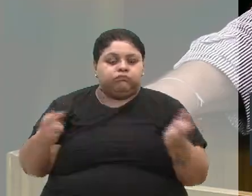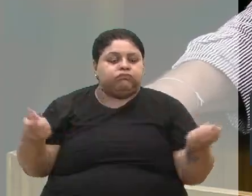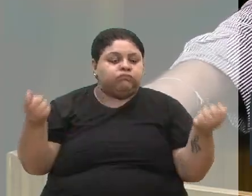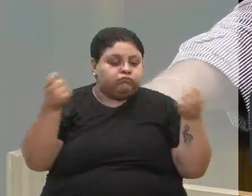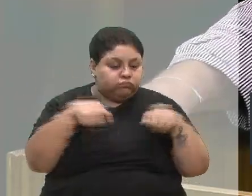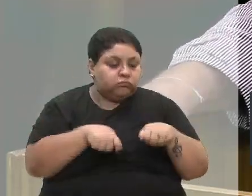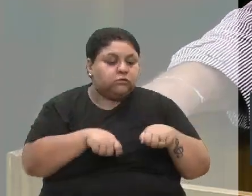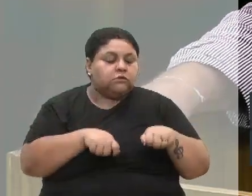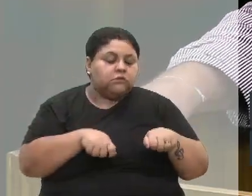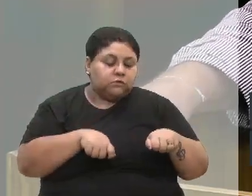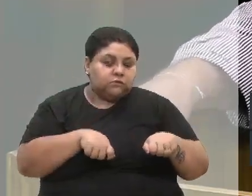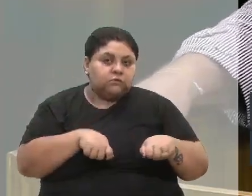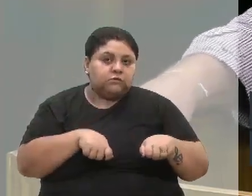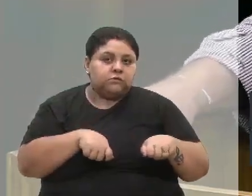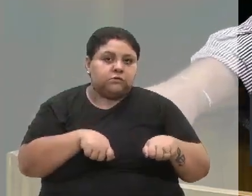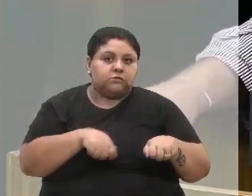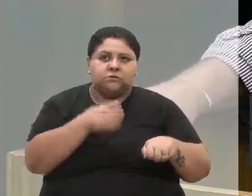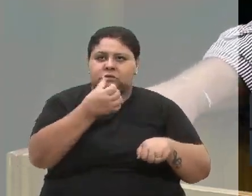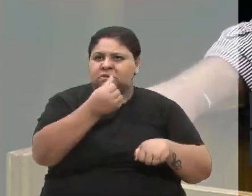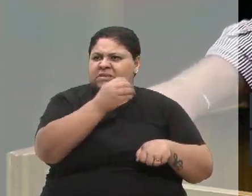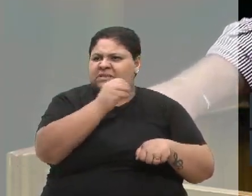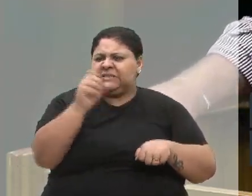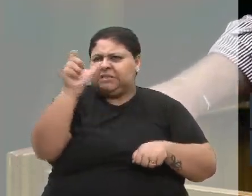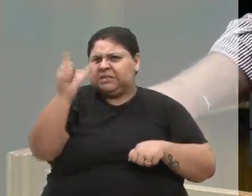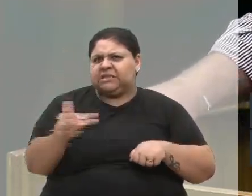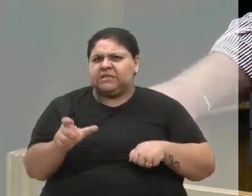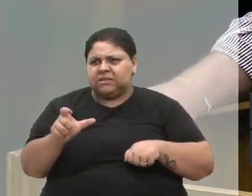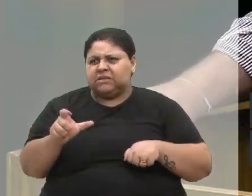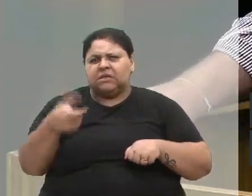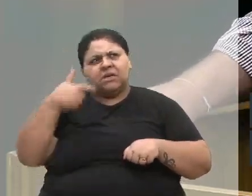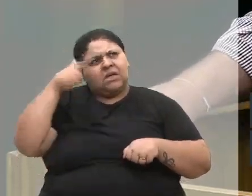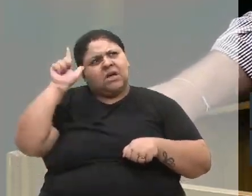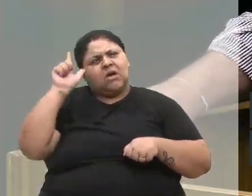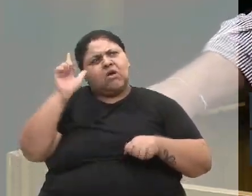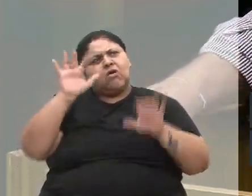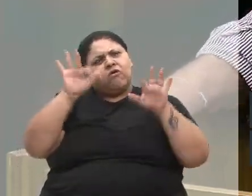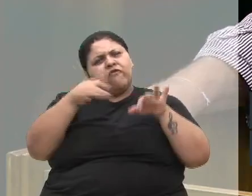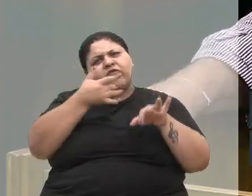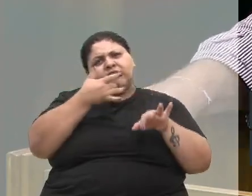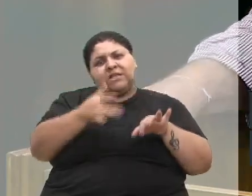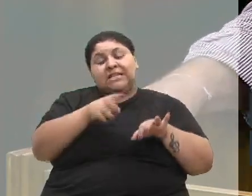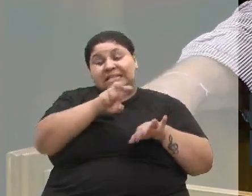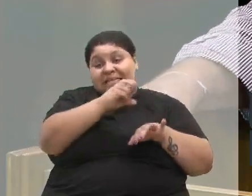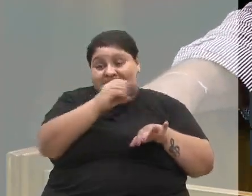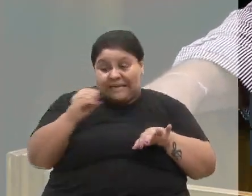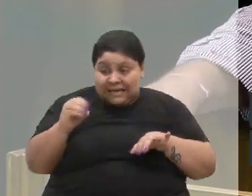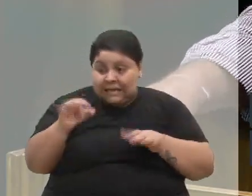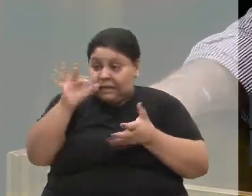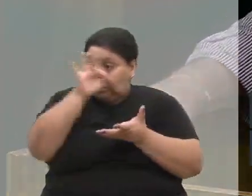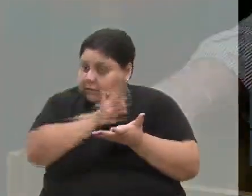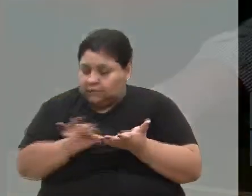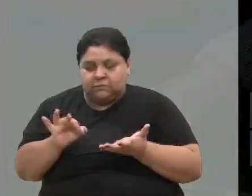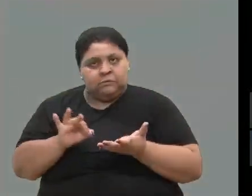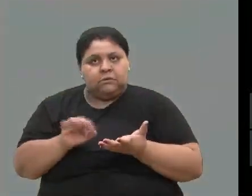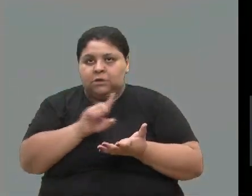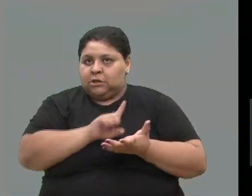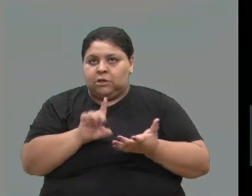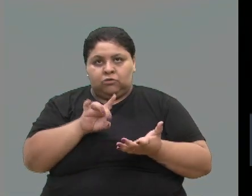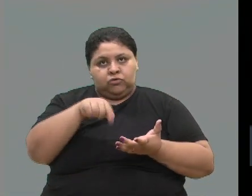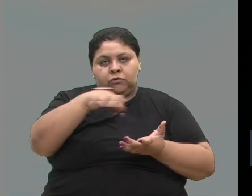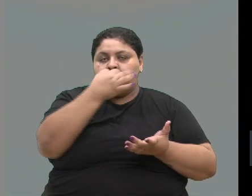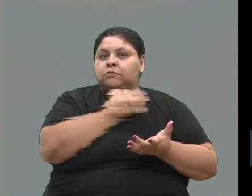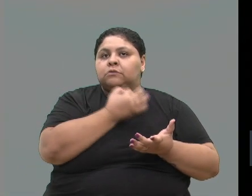para 600 pessoas. Até ontem, final da tarde, já tinha 500 inscritos. Não é só de Caxias,